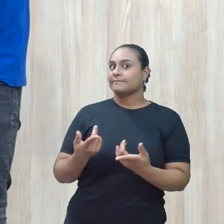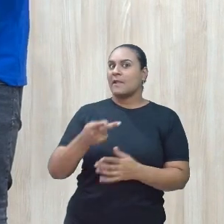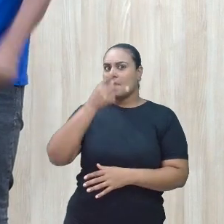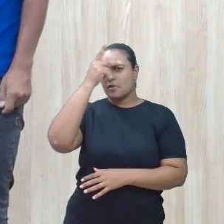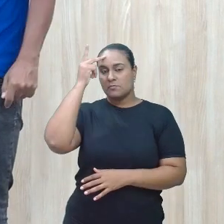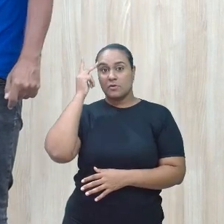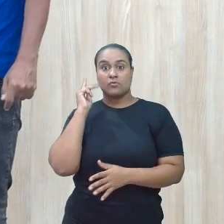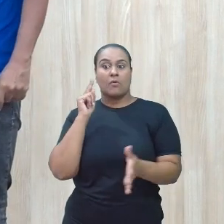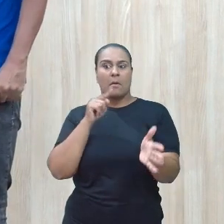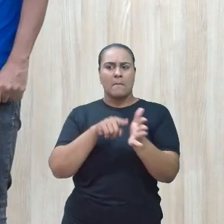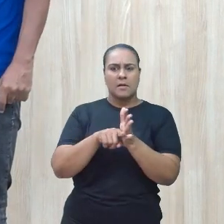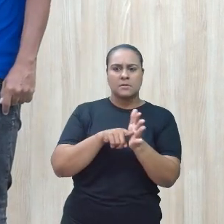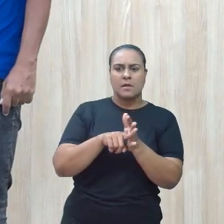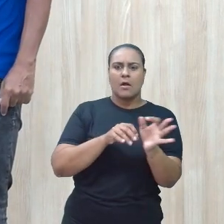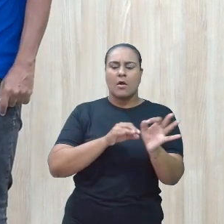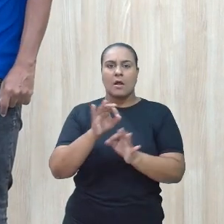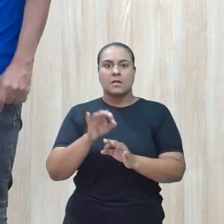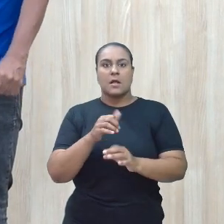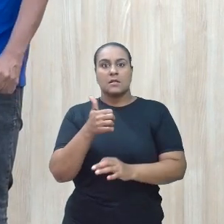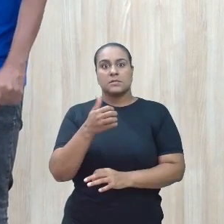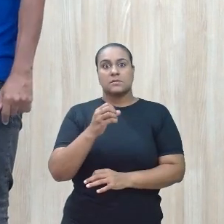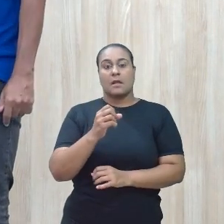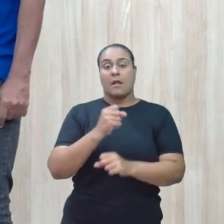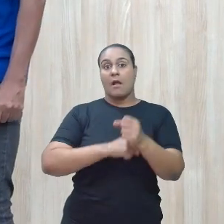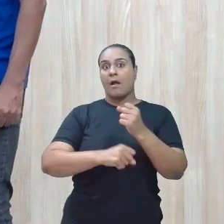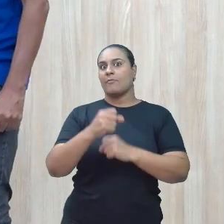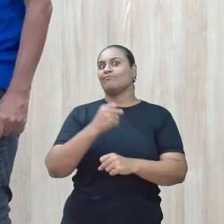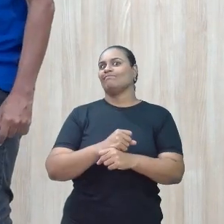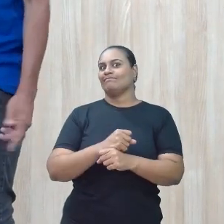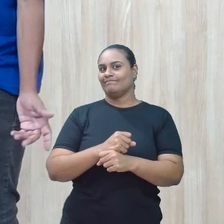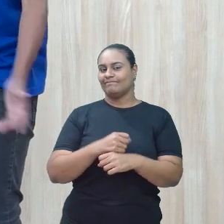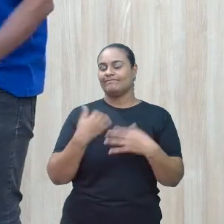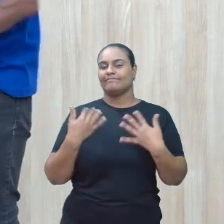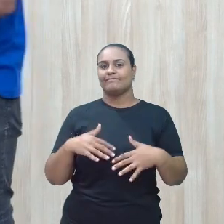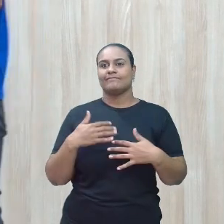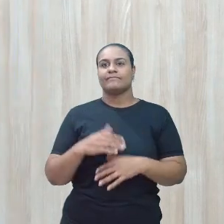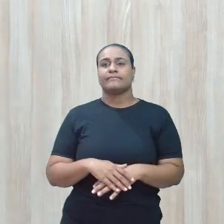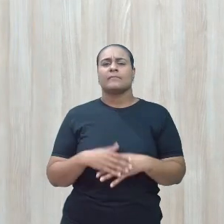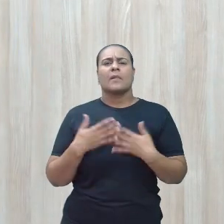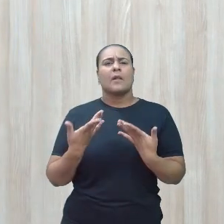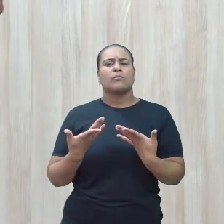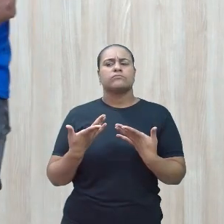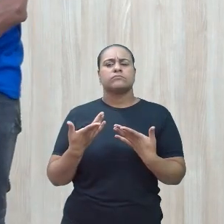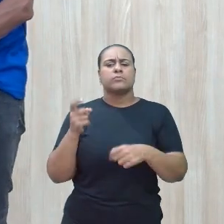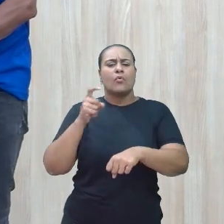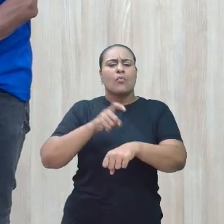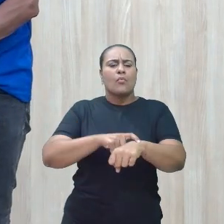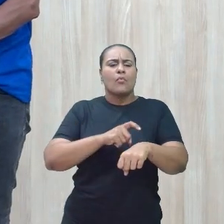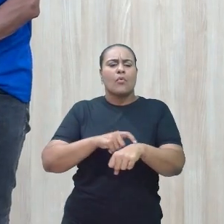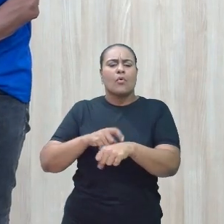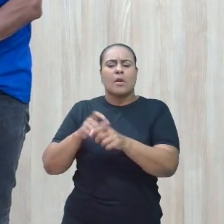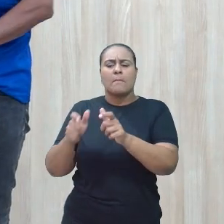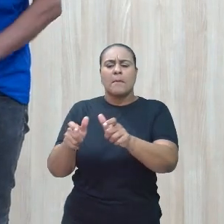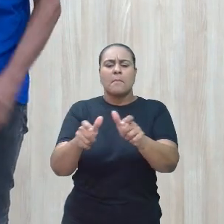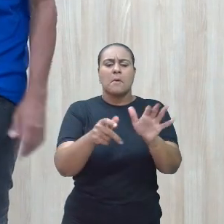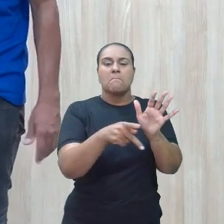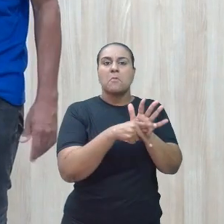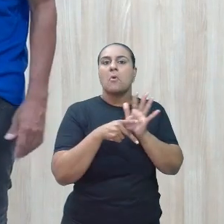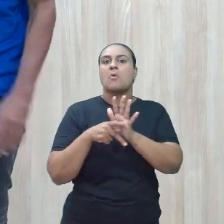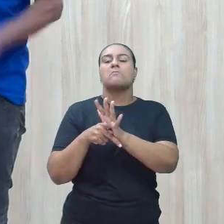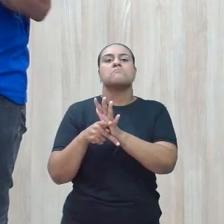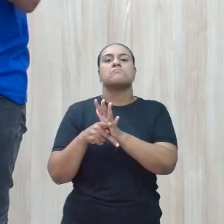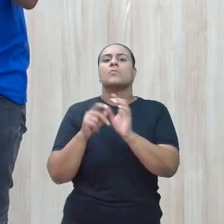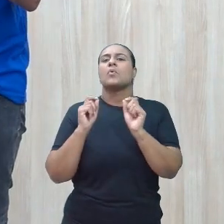esses caras eram inteligentes, hein? Será que eram? Mas o que é fuso horário? O que é fuso horário? Vamos